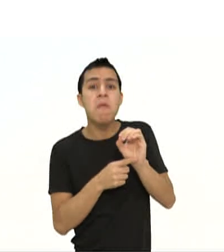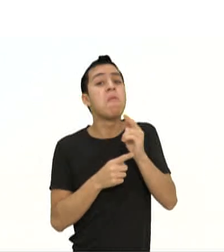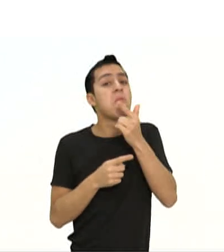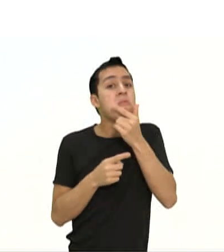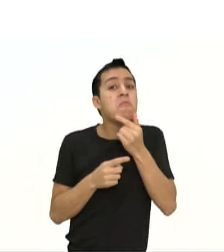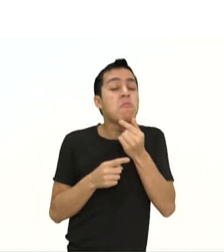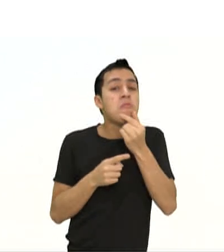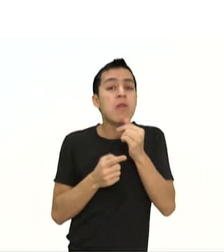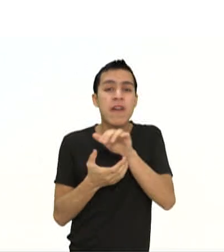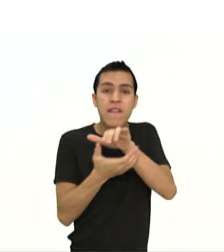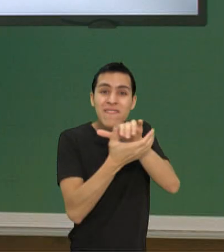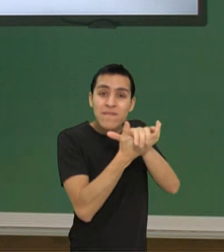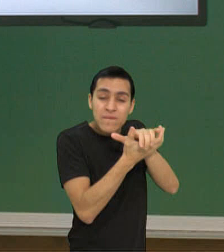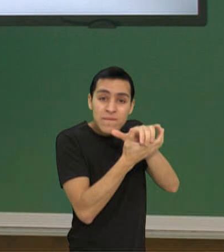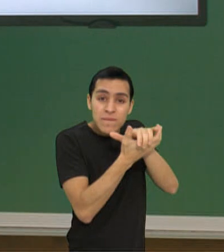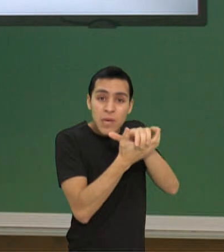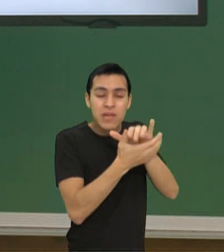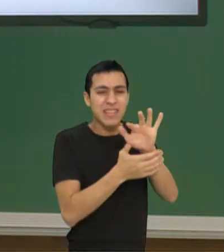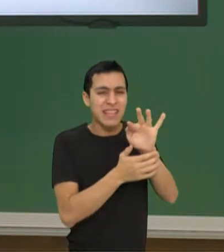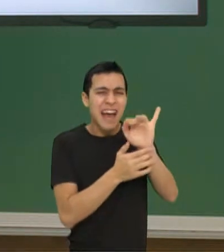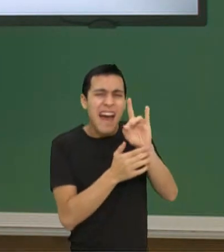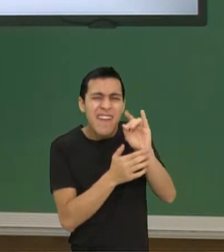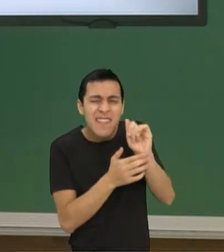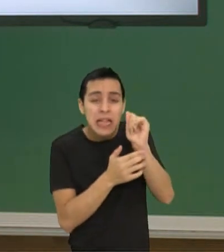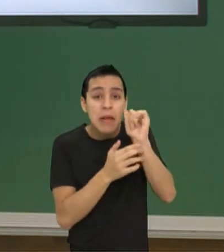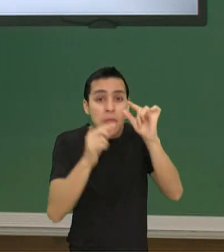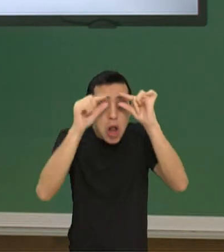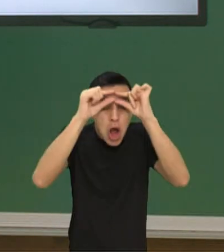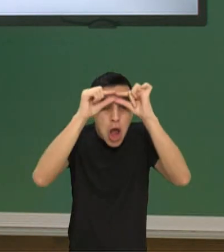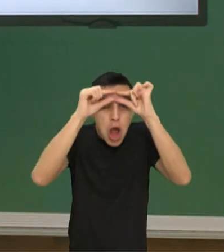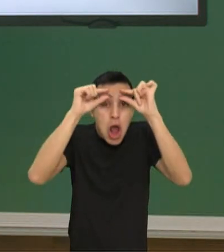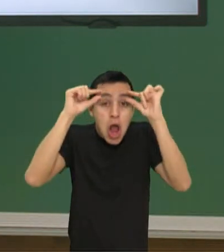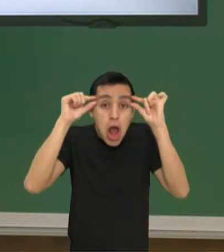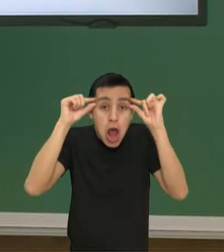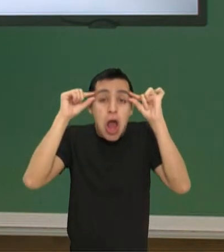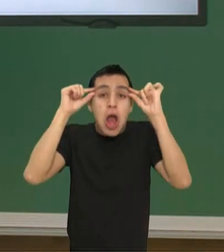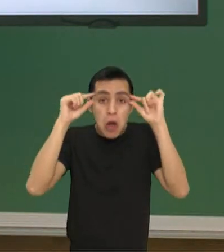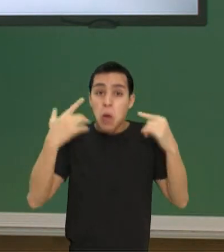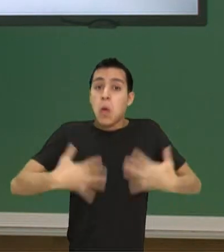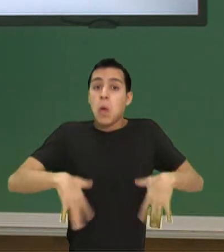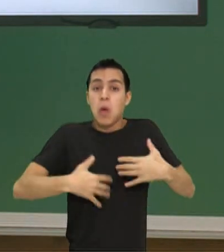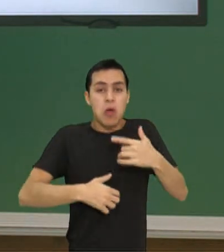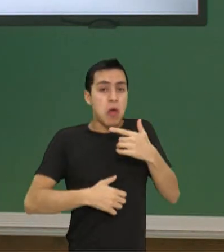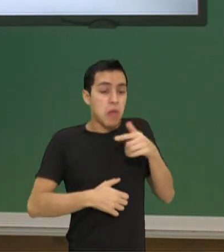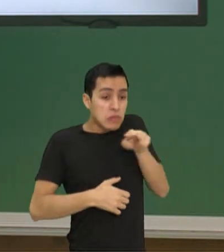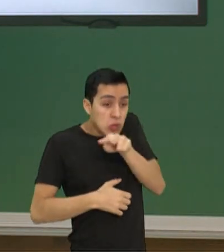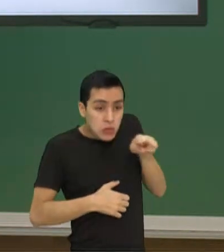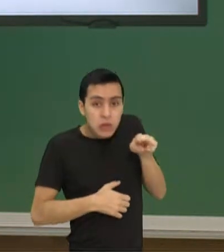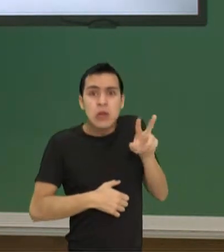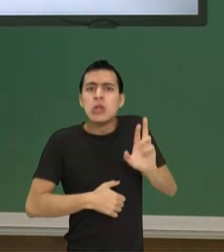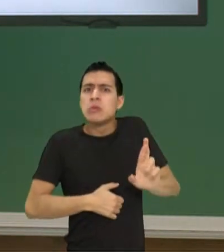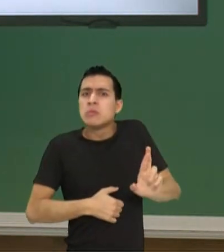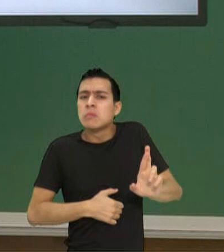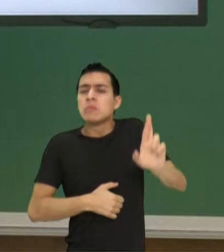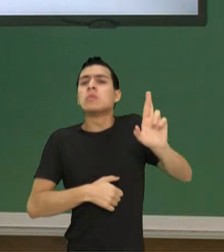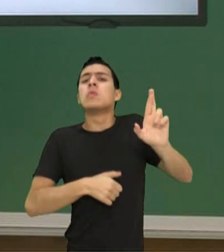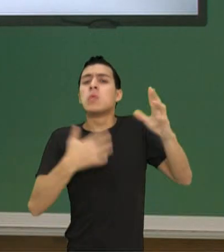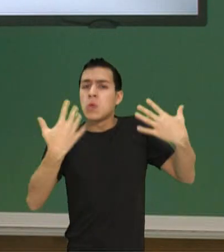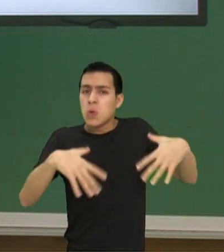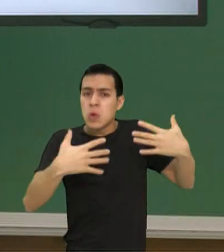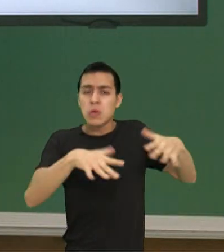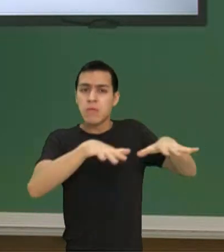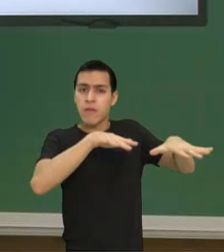o marido da Frida Kahlo, aquela das sobrancelhas lá. Essa e ele, né, são grandes artistas